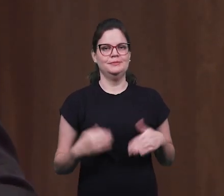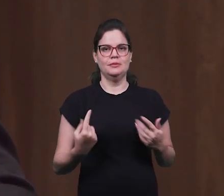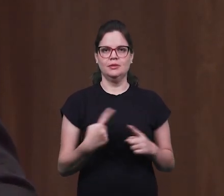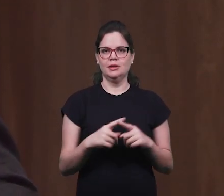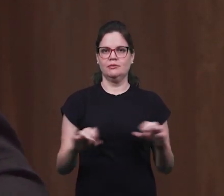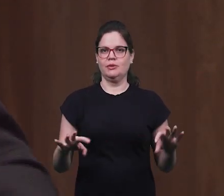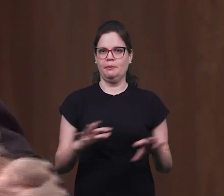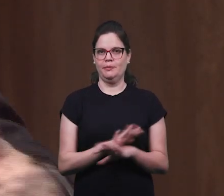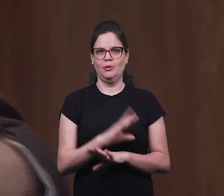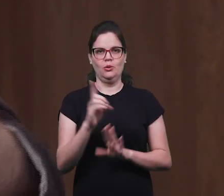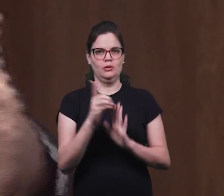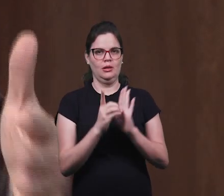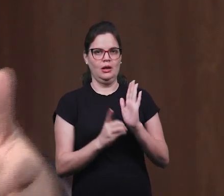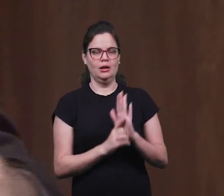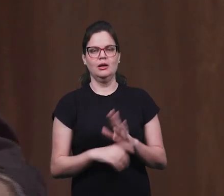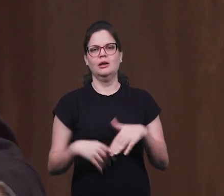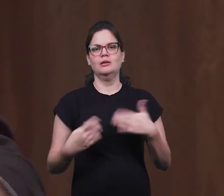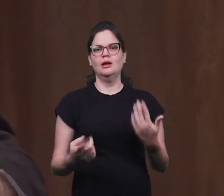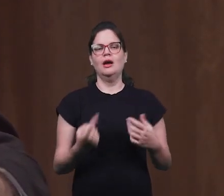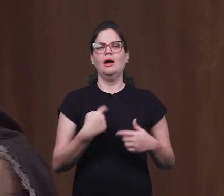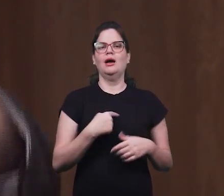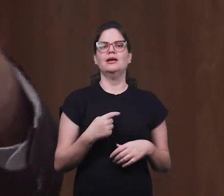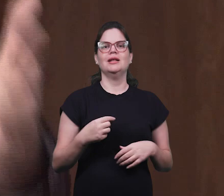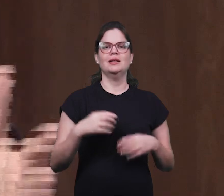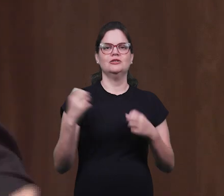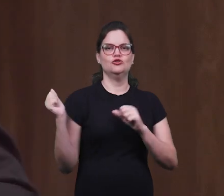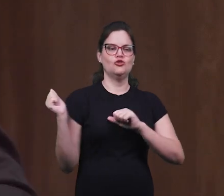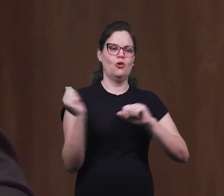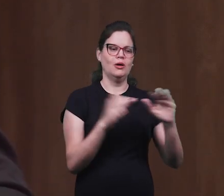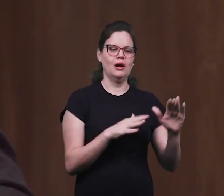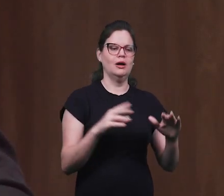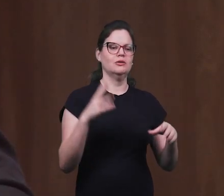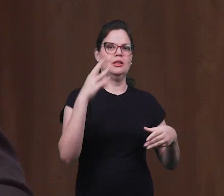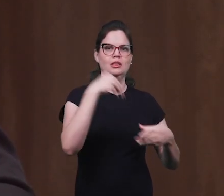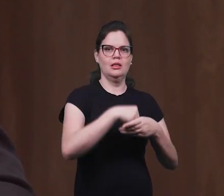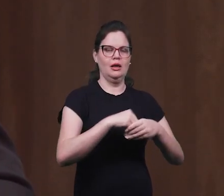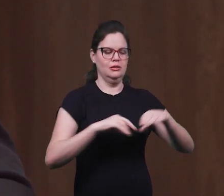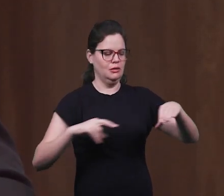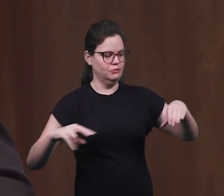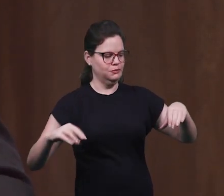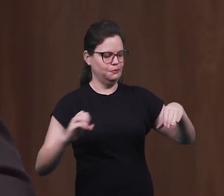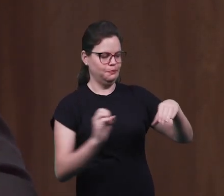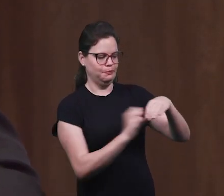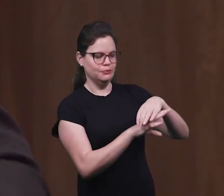Então Daniel foi apanhado lá orando e tal, jogaram ele na Cova dos Leões.